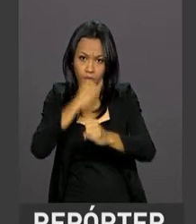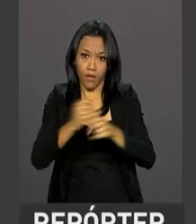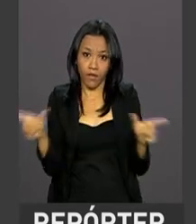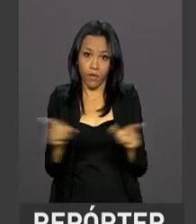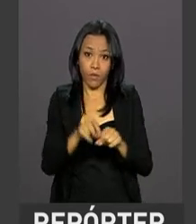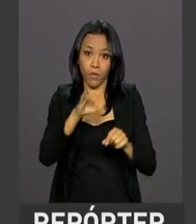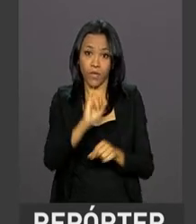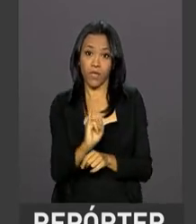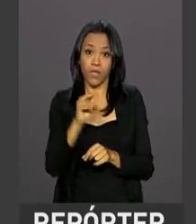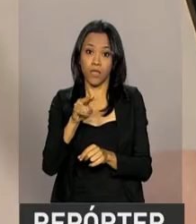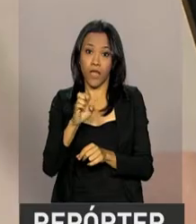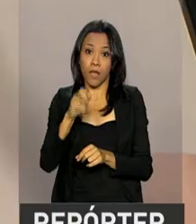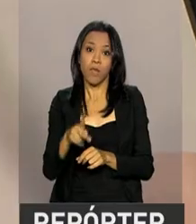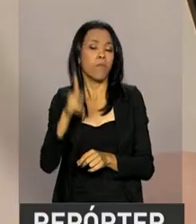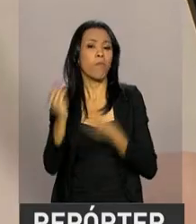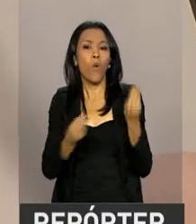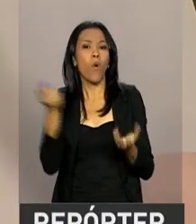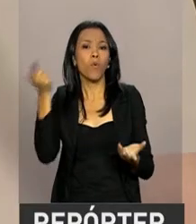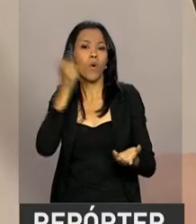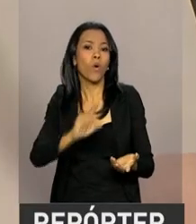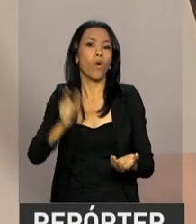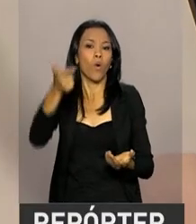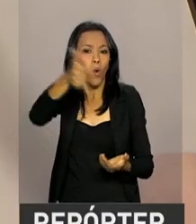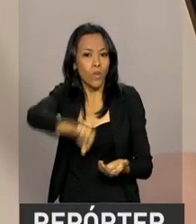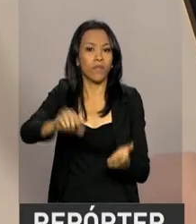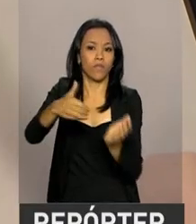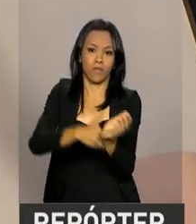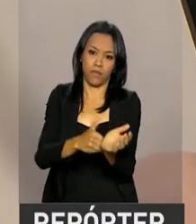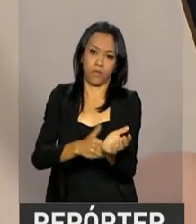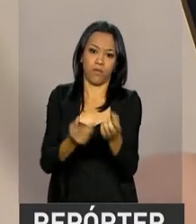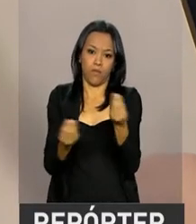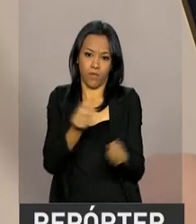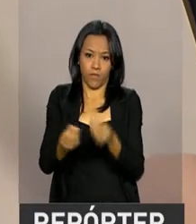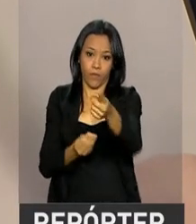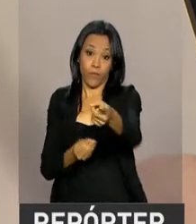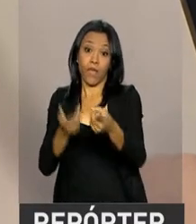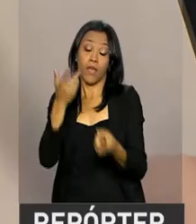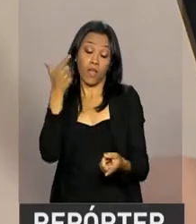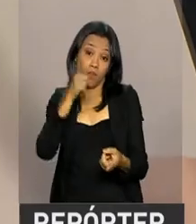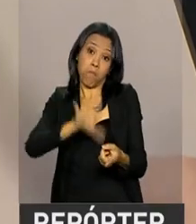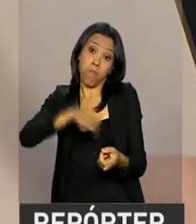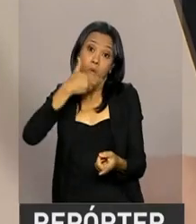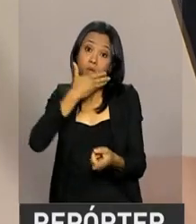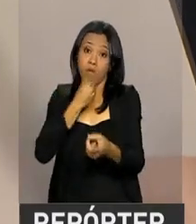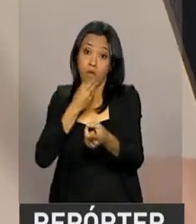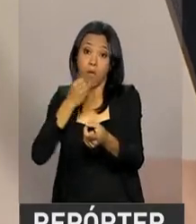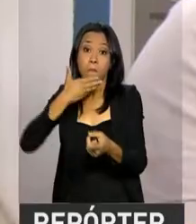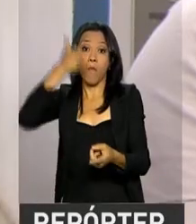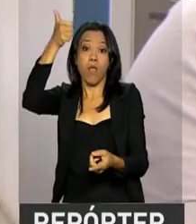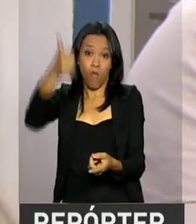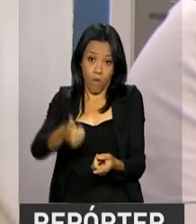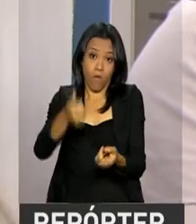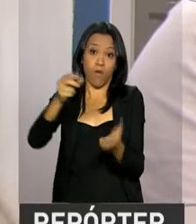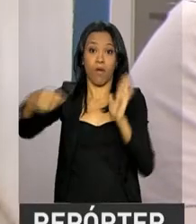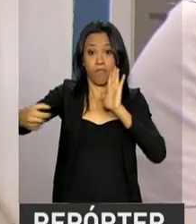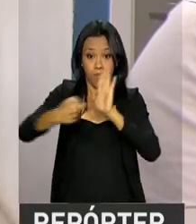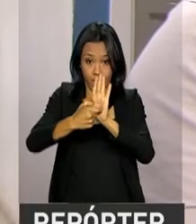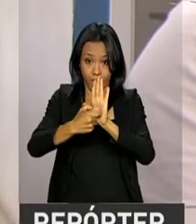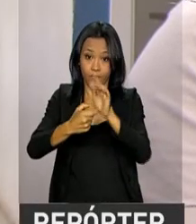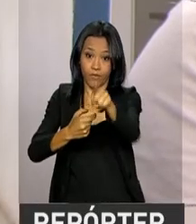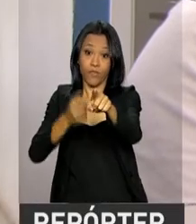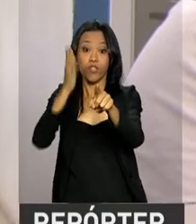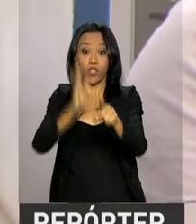recuperar o dado início de escolher o aplicativo do enem no celular para consultar o local da prova ele já é